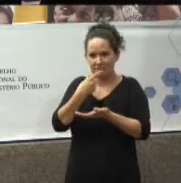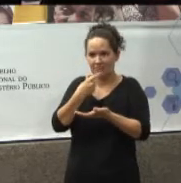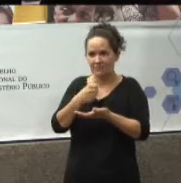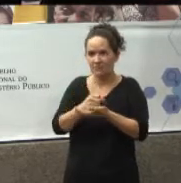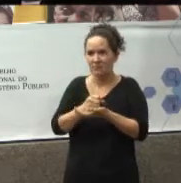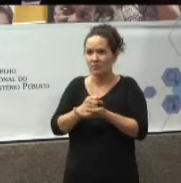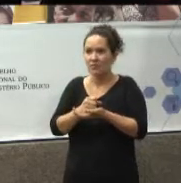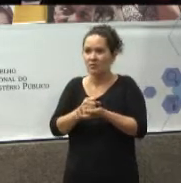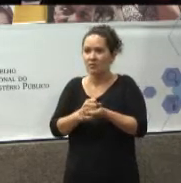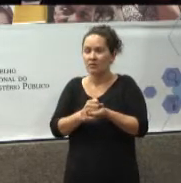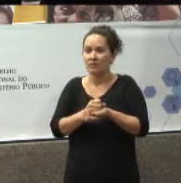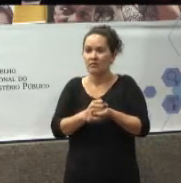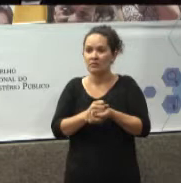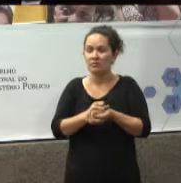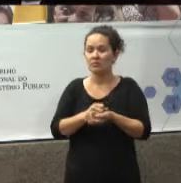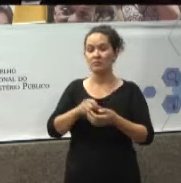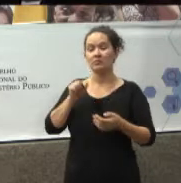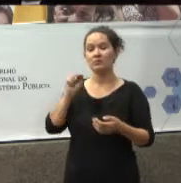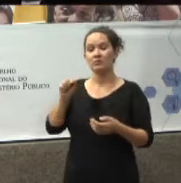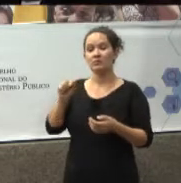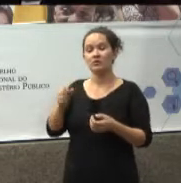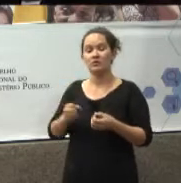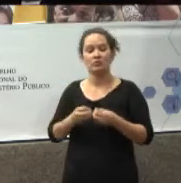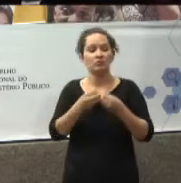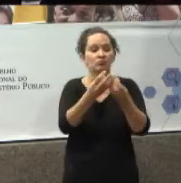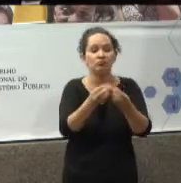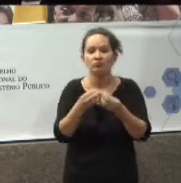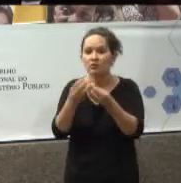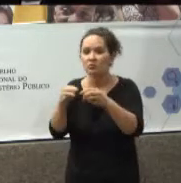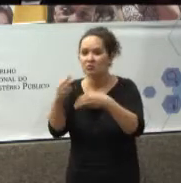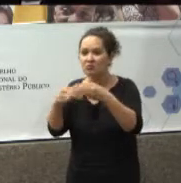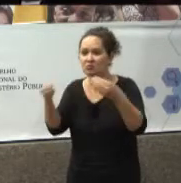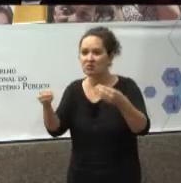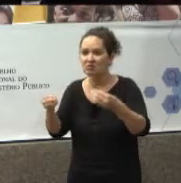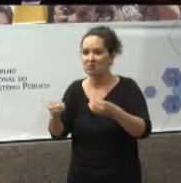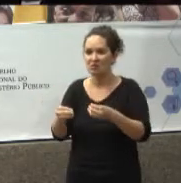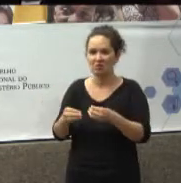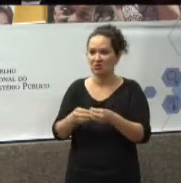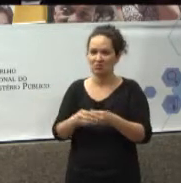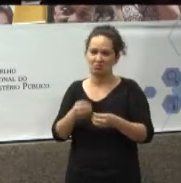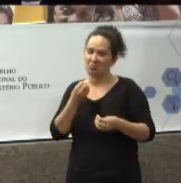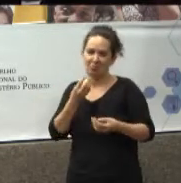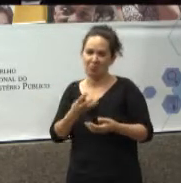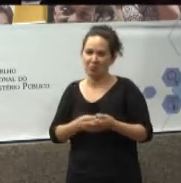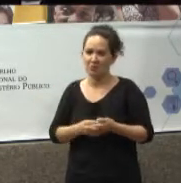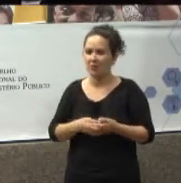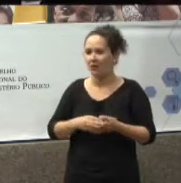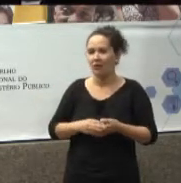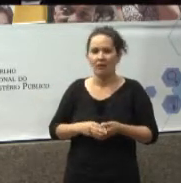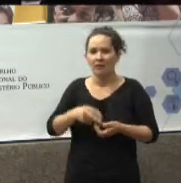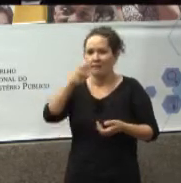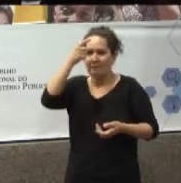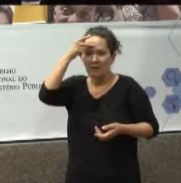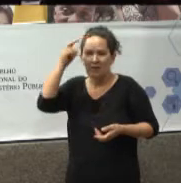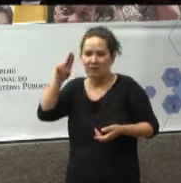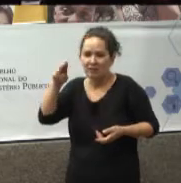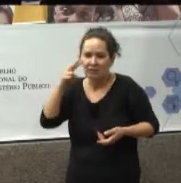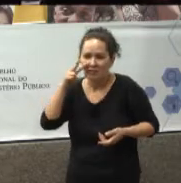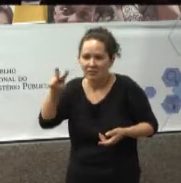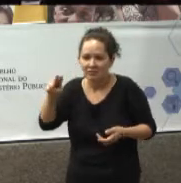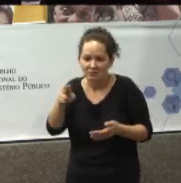prescritores de distribuir brindes benefícios mas quem nunca viu uma caneta com o nome do